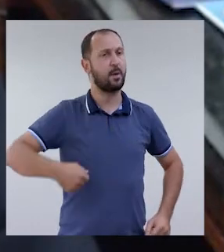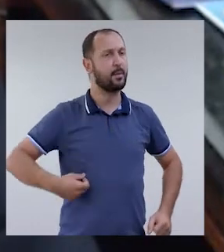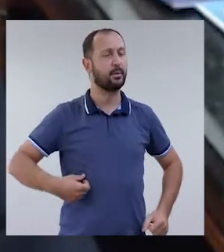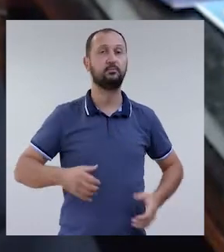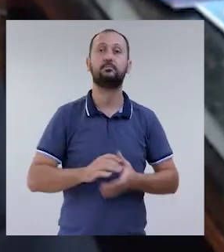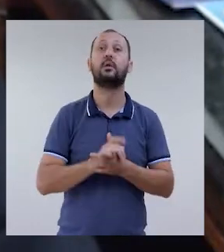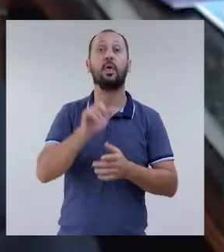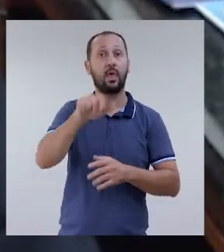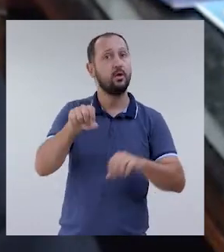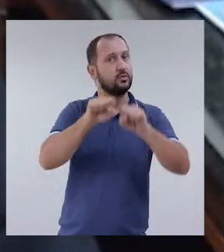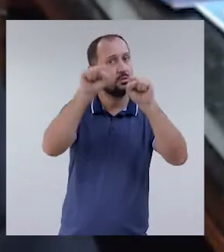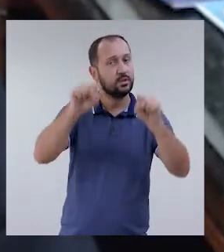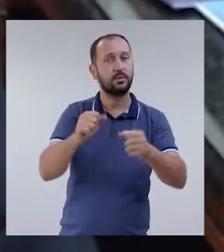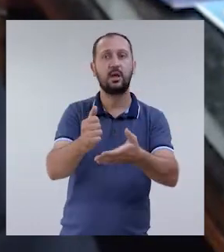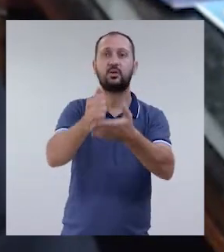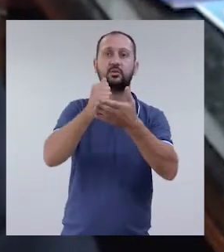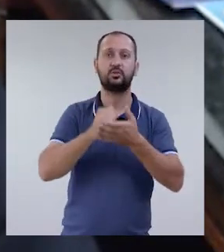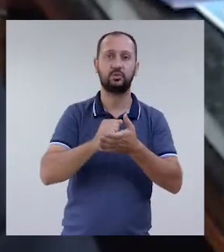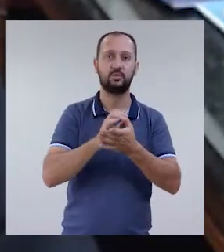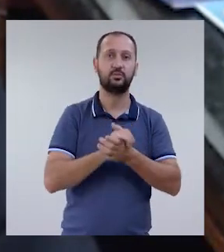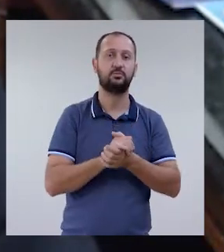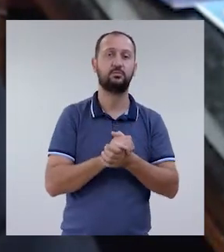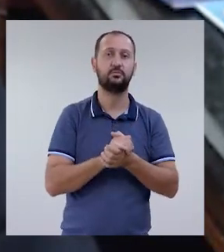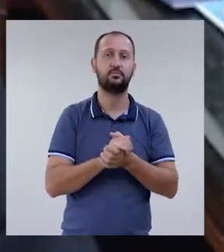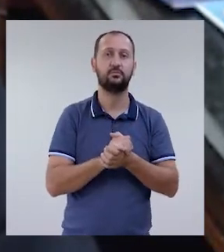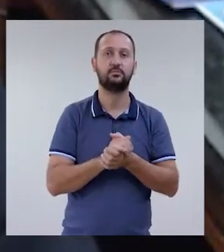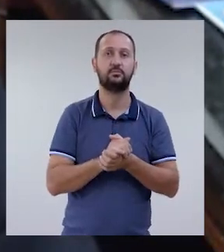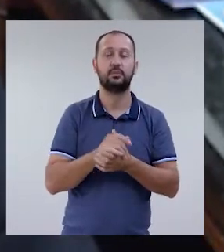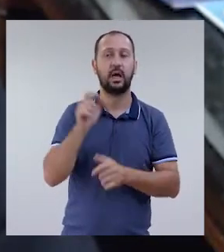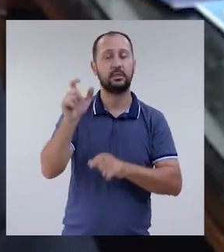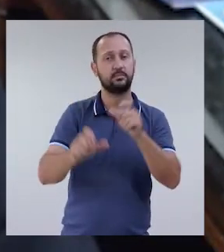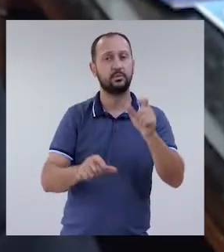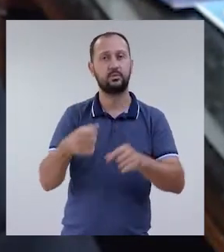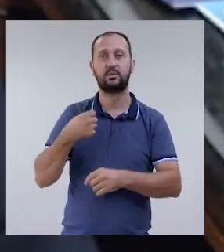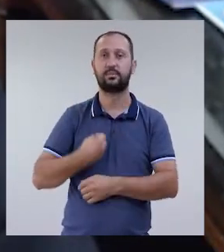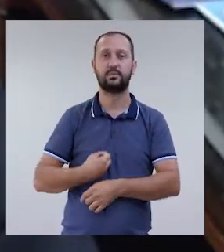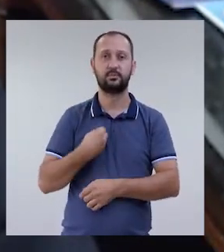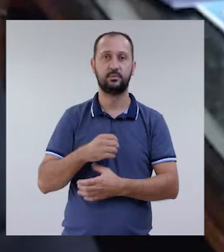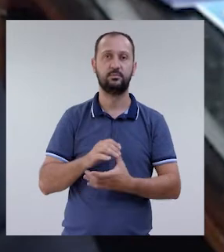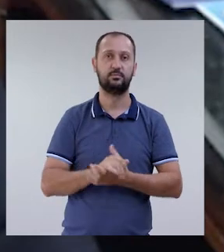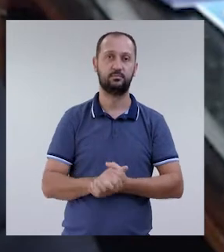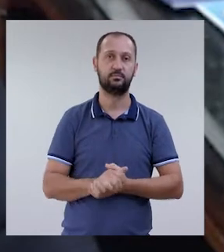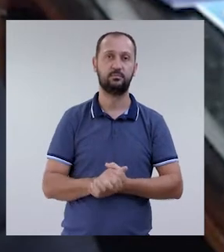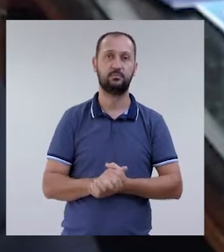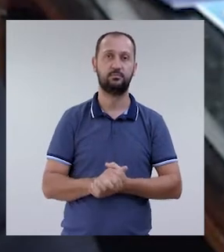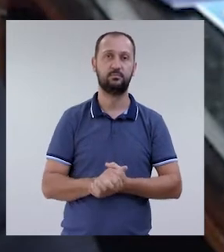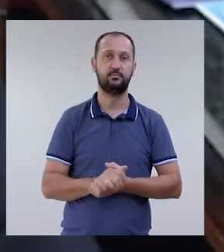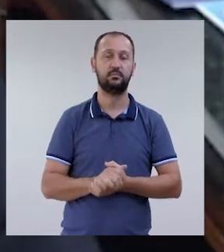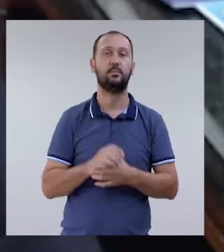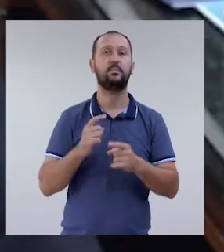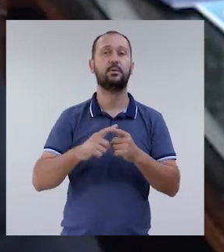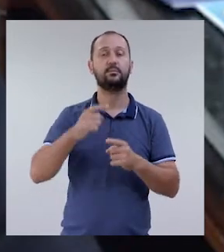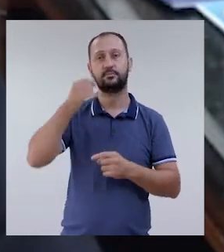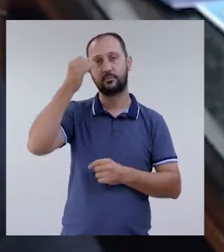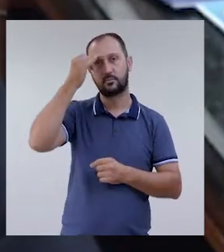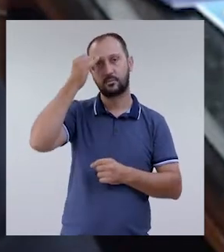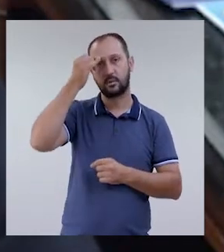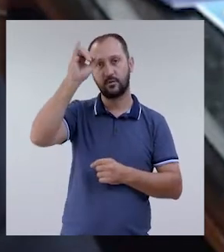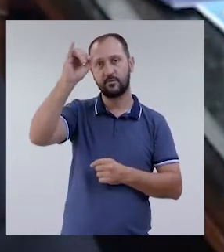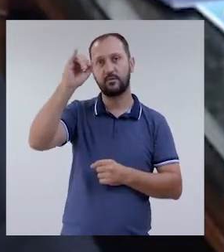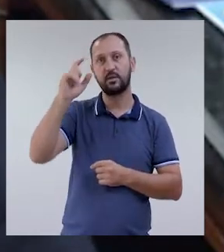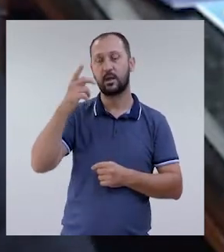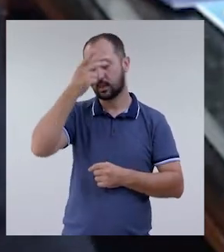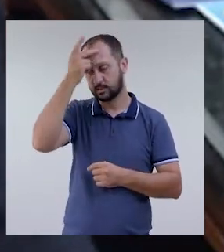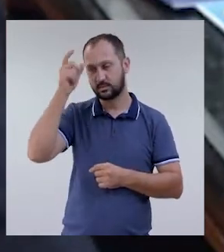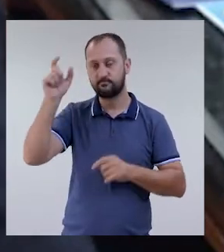nesse aspecto, o sistema favorece as partes dos seus procuradores. Por quê? Porque